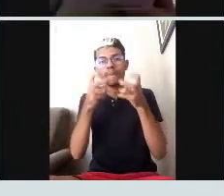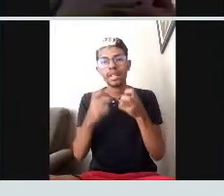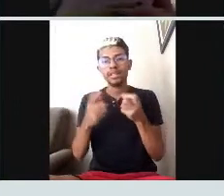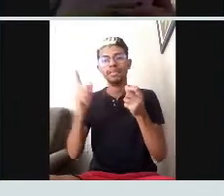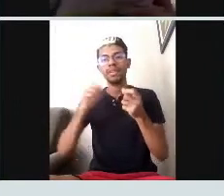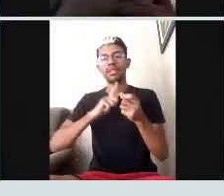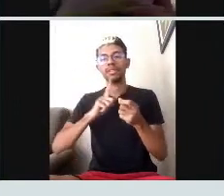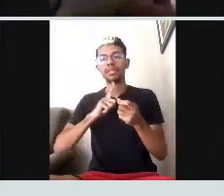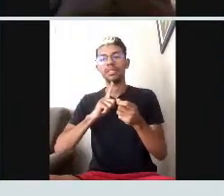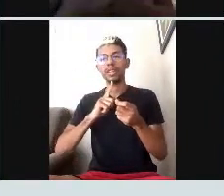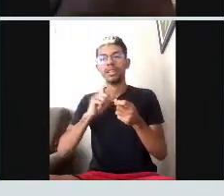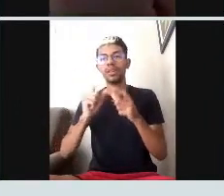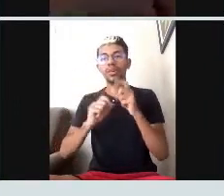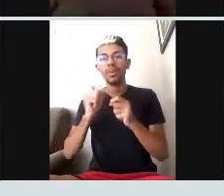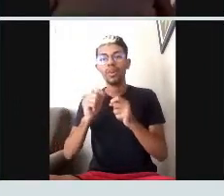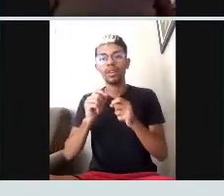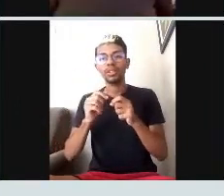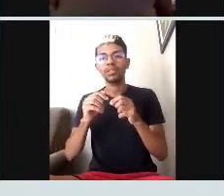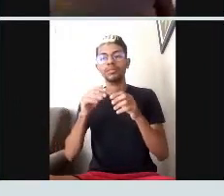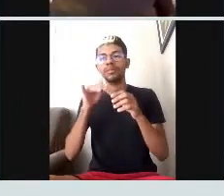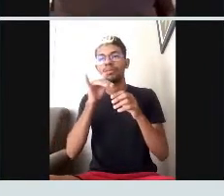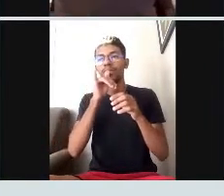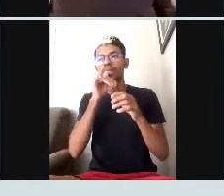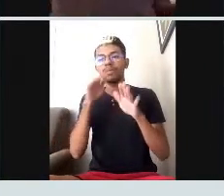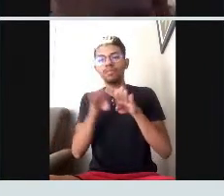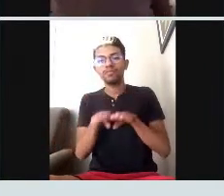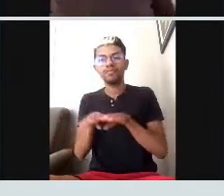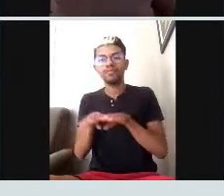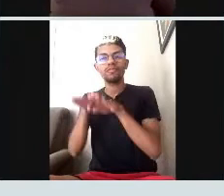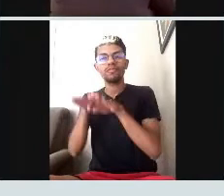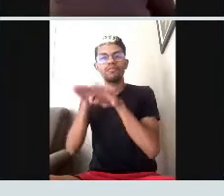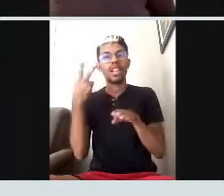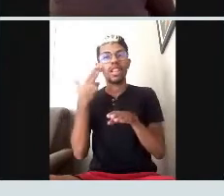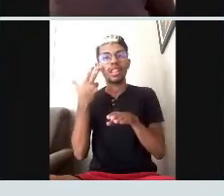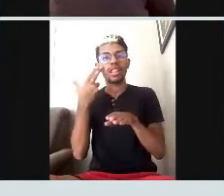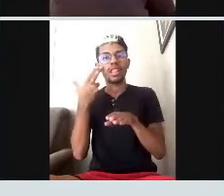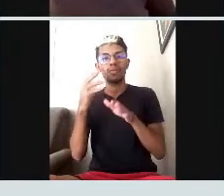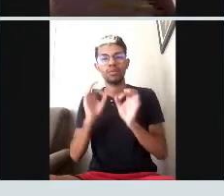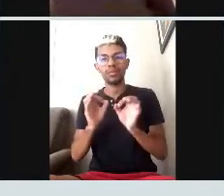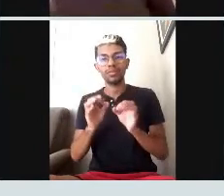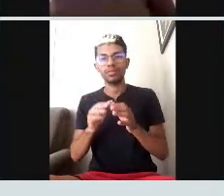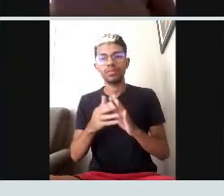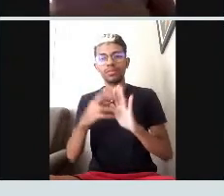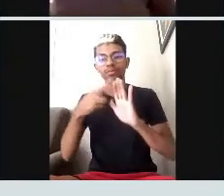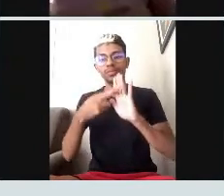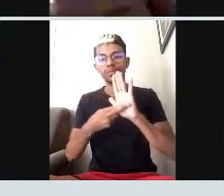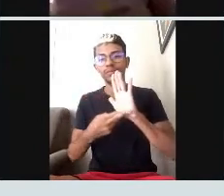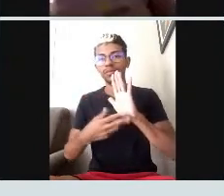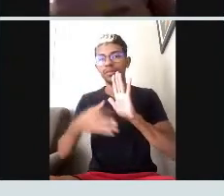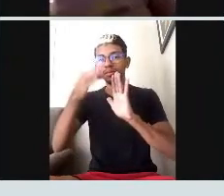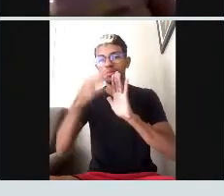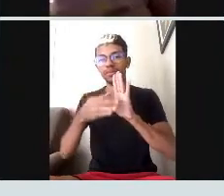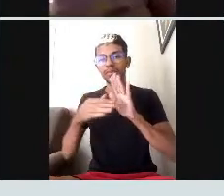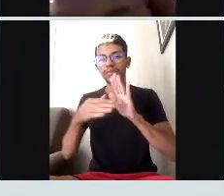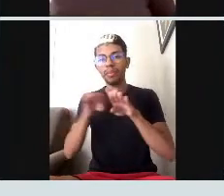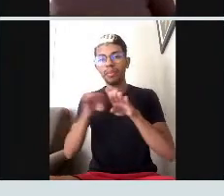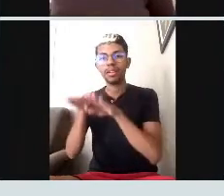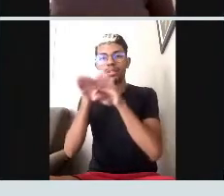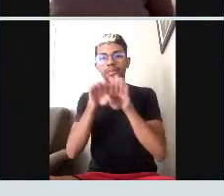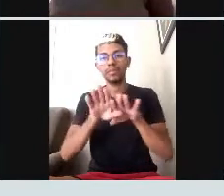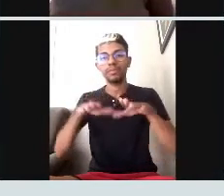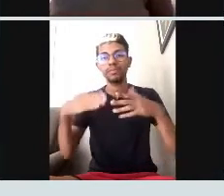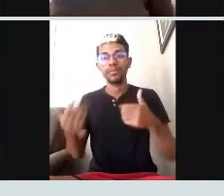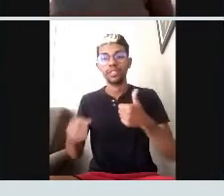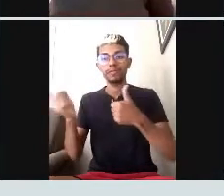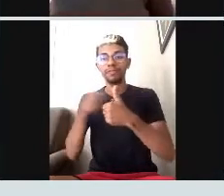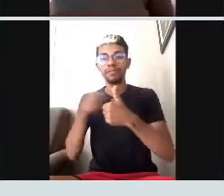aquele vocabulário neutro, norma padrão mesmo. Ok? Então, a competência 1, sempre que eu falar